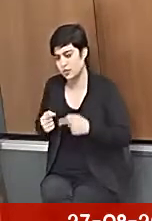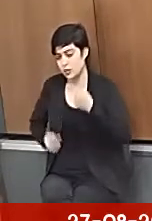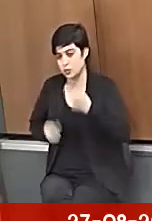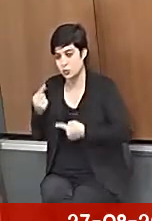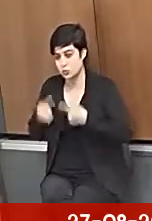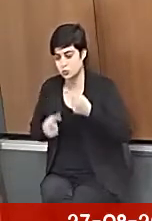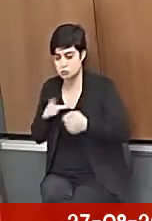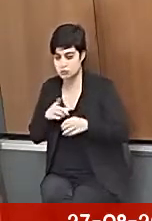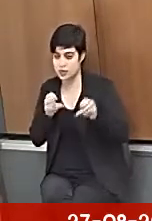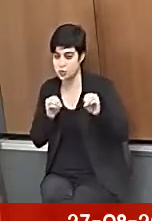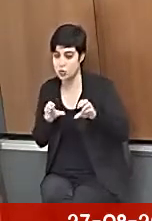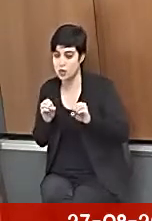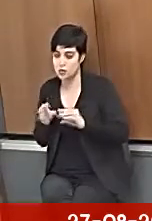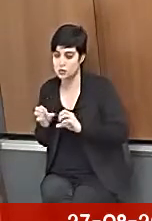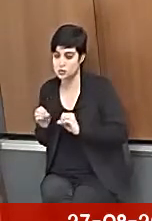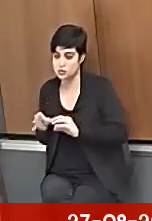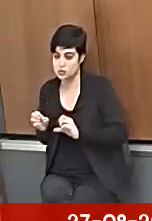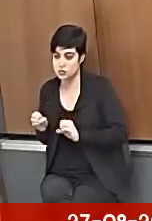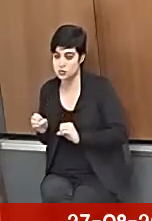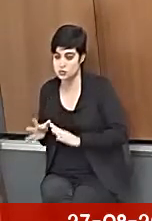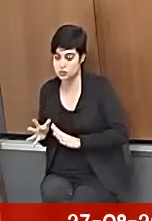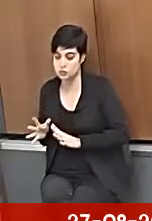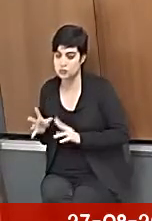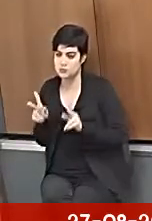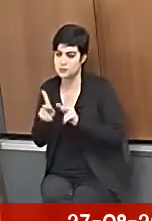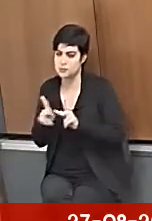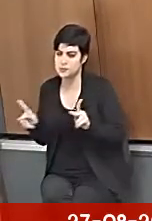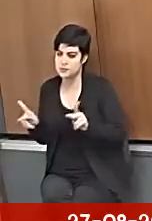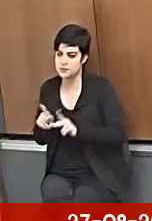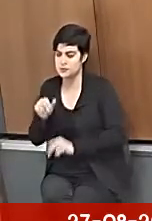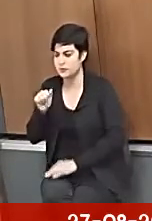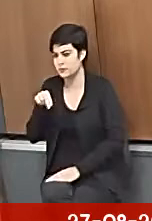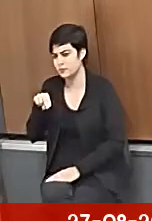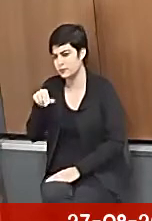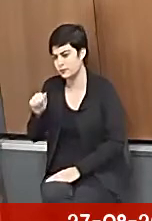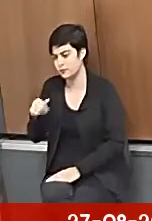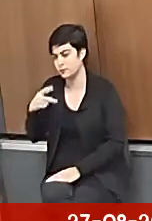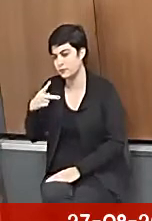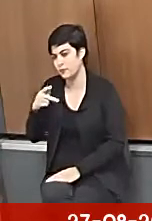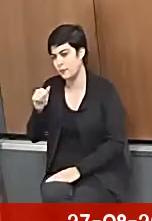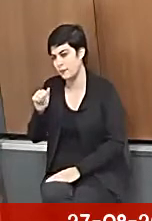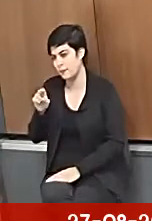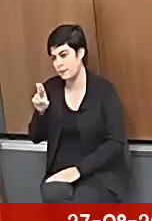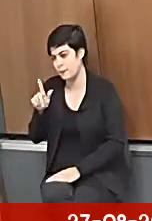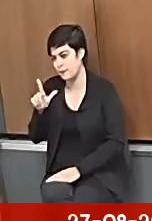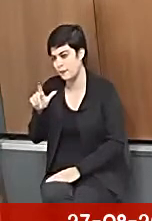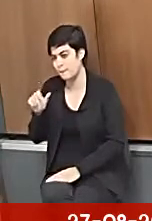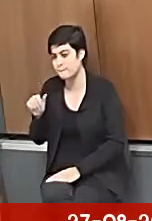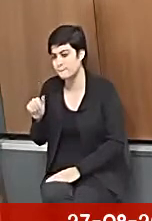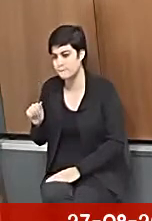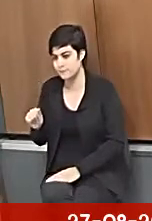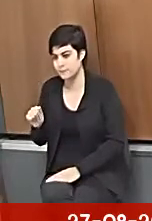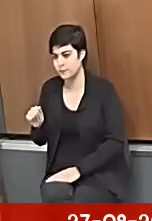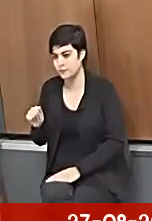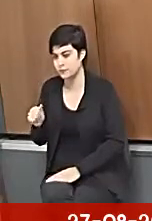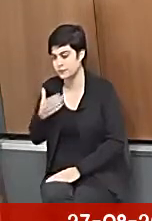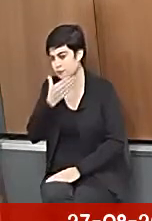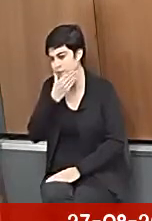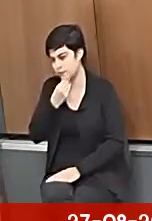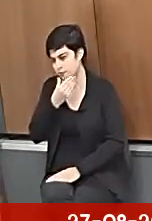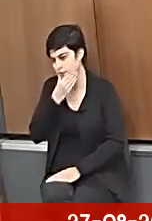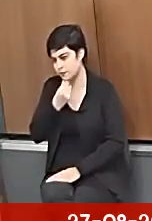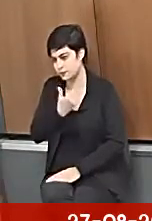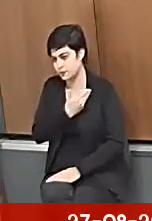educação da professora anabela siqueira que o que o governador